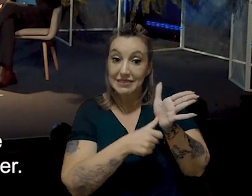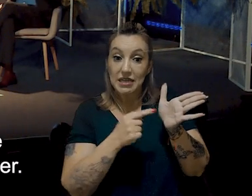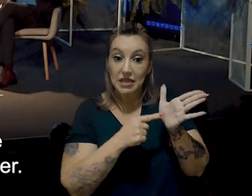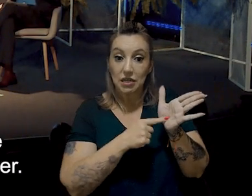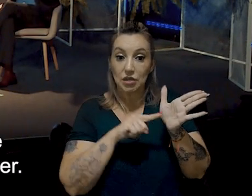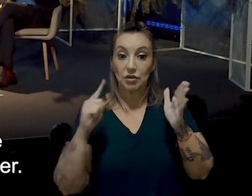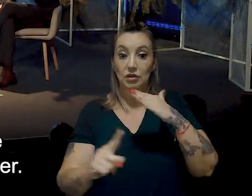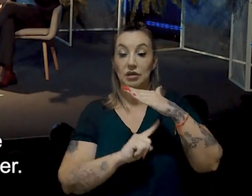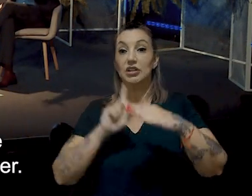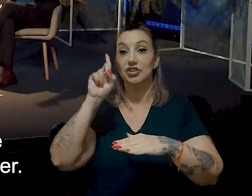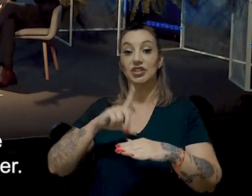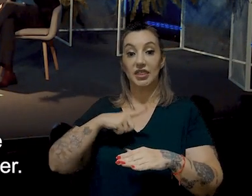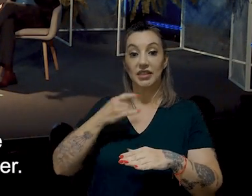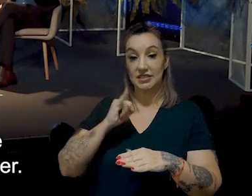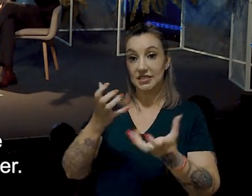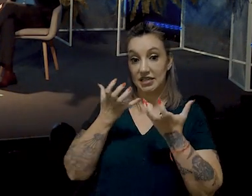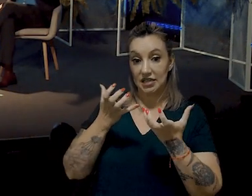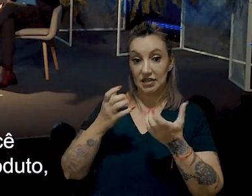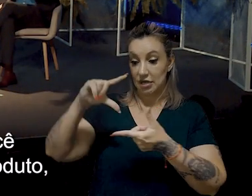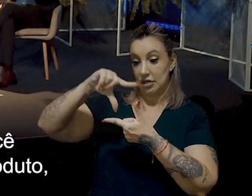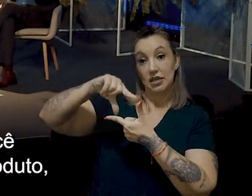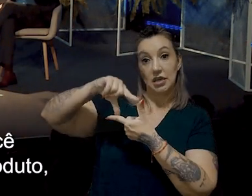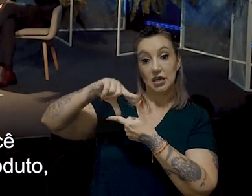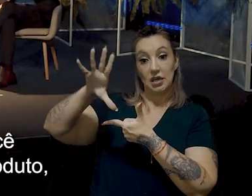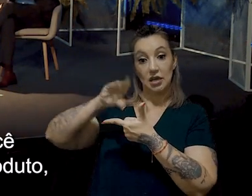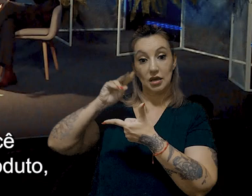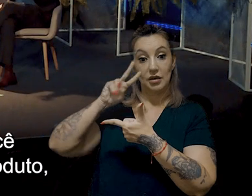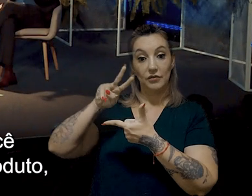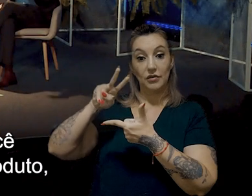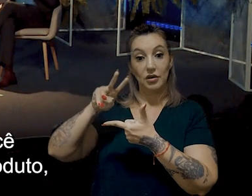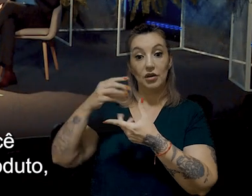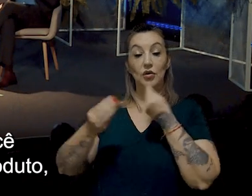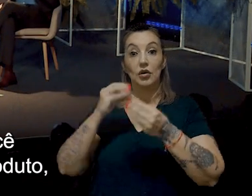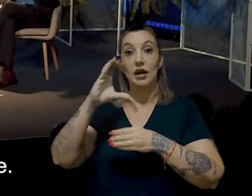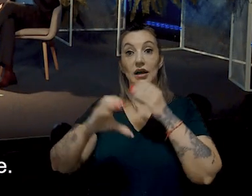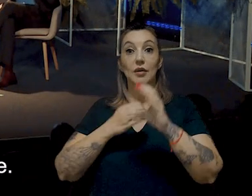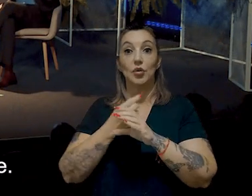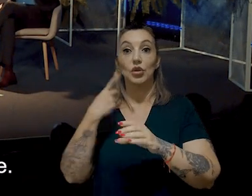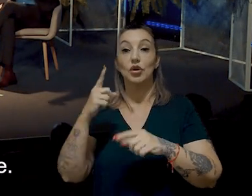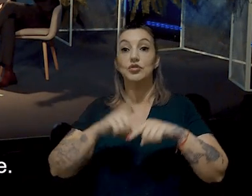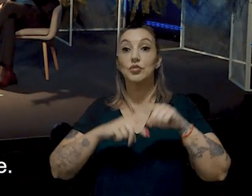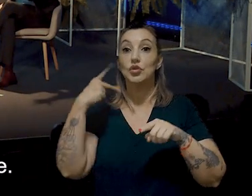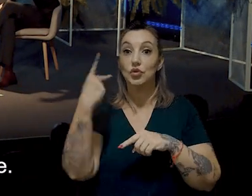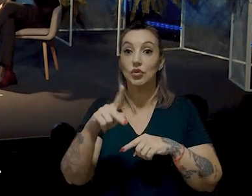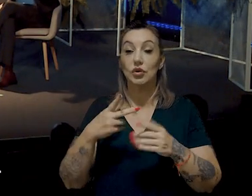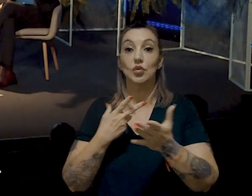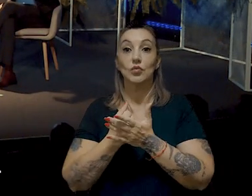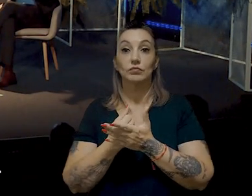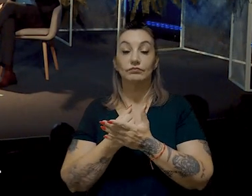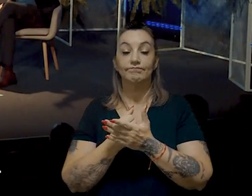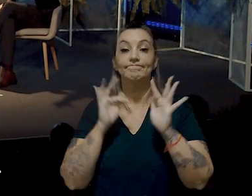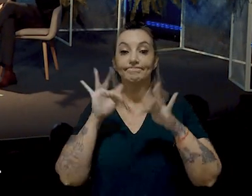selo que o nosso cliente tem o direito de colocar se ele quiser e lá tem um Car Code em que você vê a pegada de carbono do nosso produto do nosso alumínio no produto dele e o